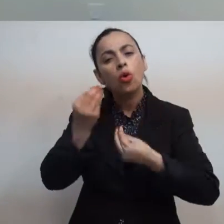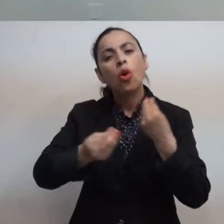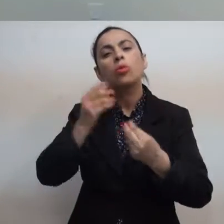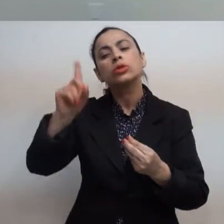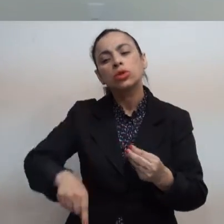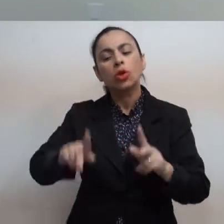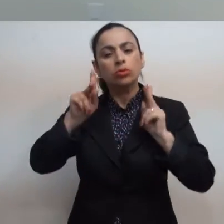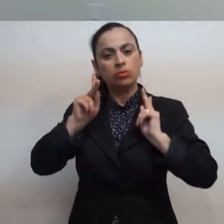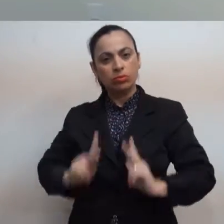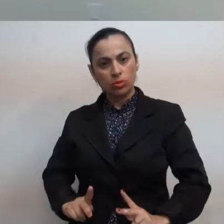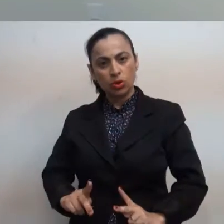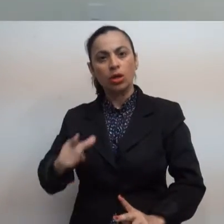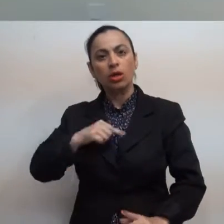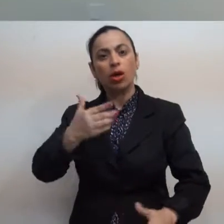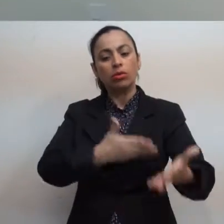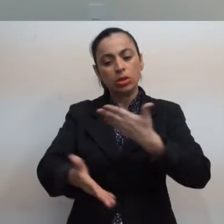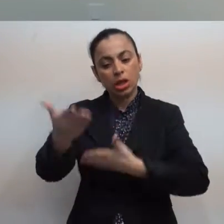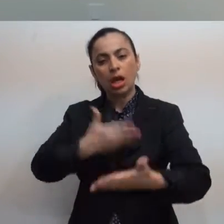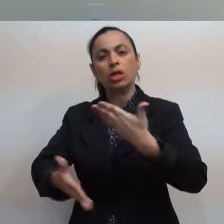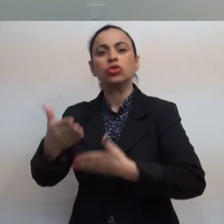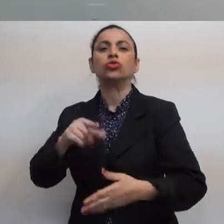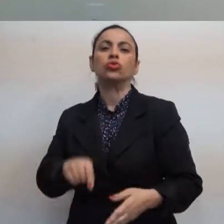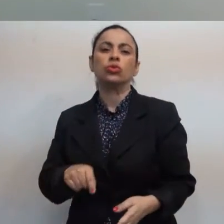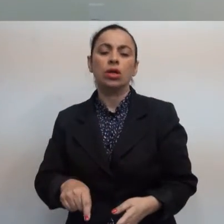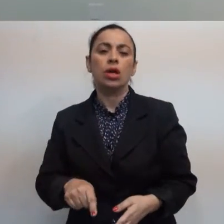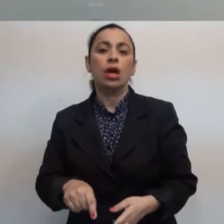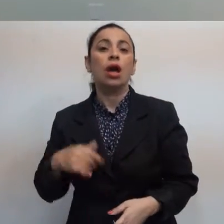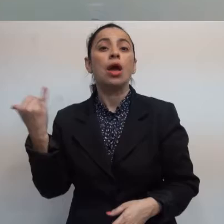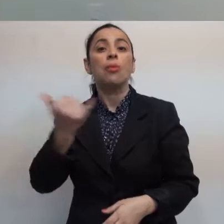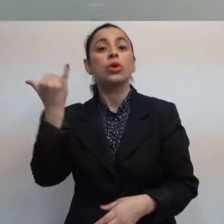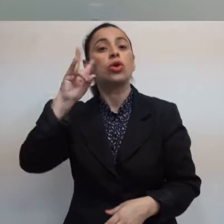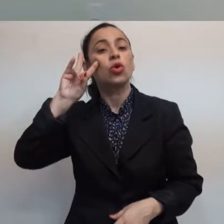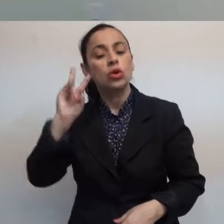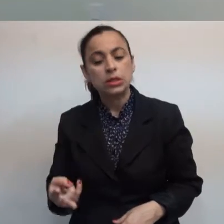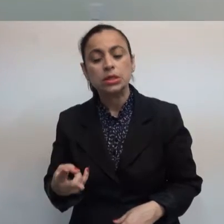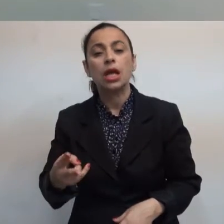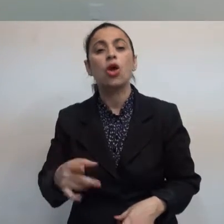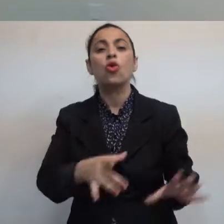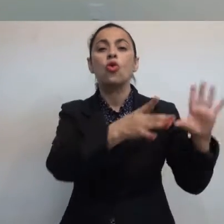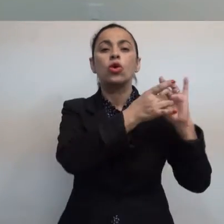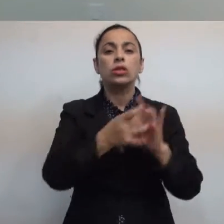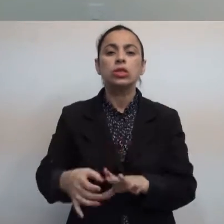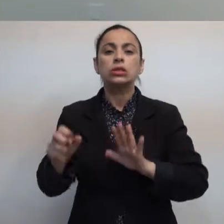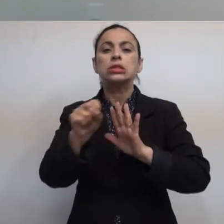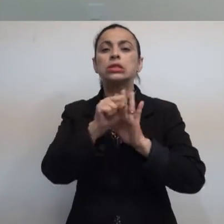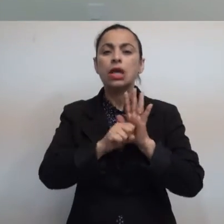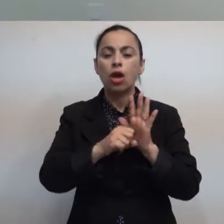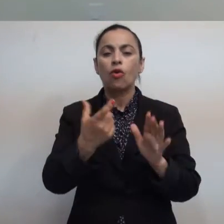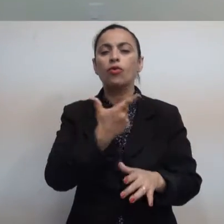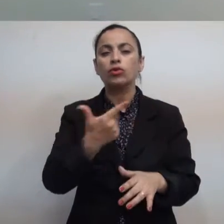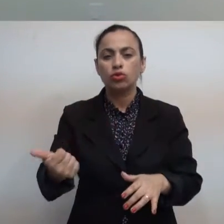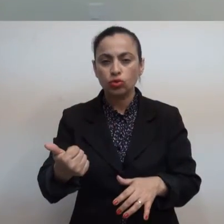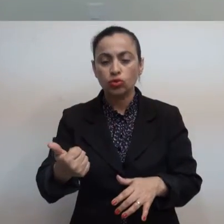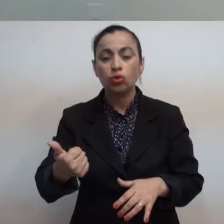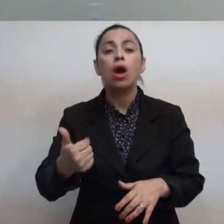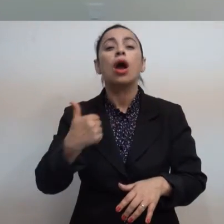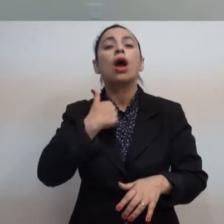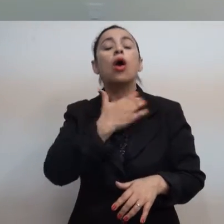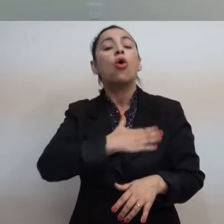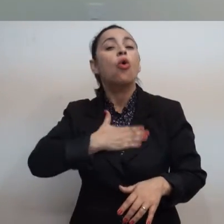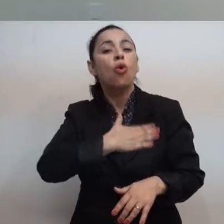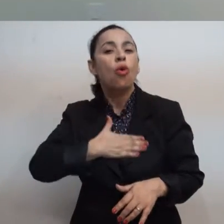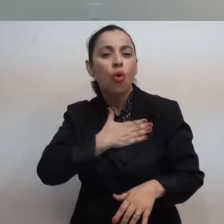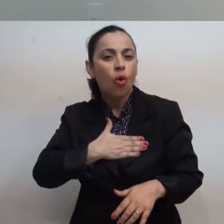atuando e como que são as pessoas que estão interagindo com ele. Importante considerar que nesse contexto do século